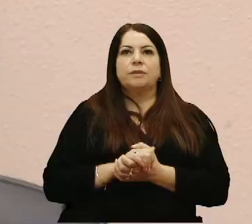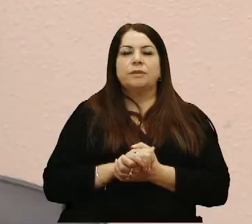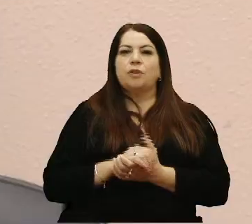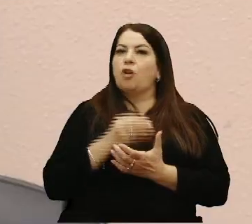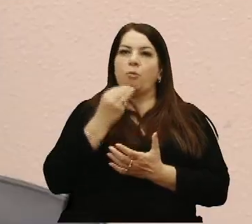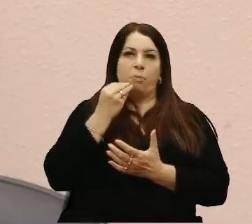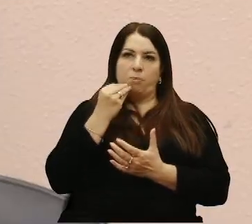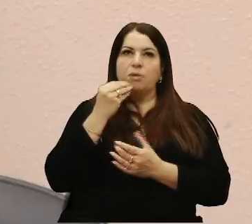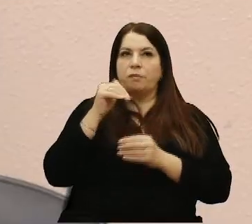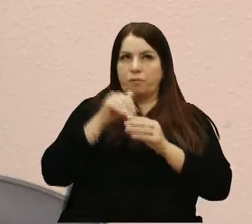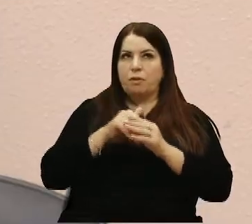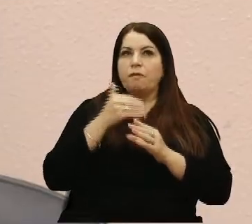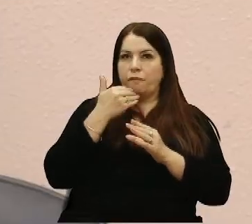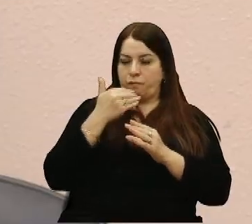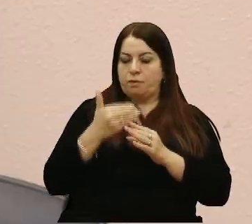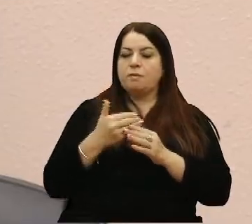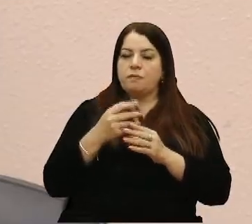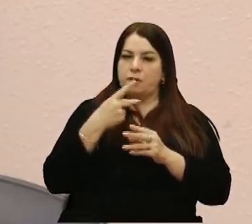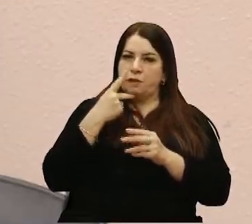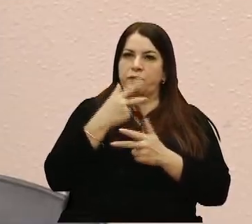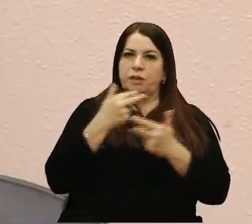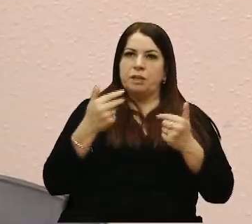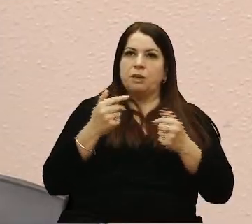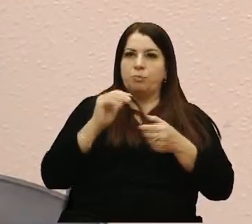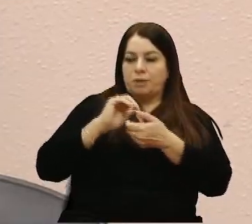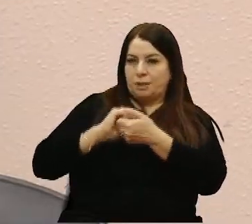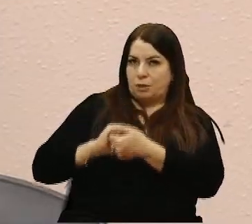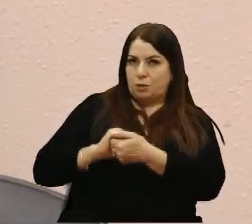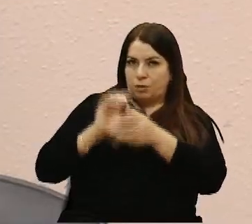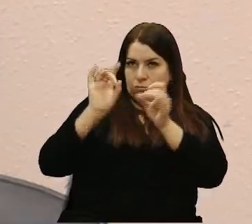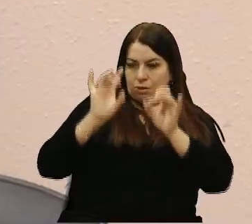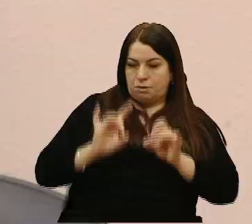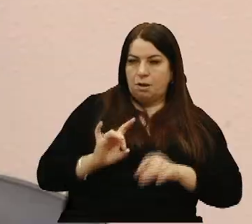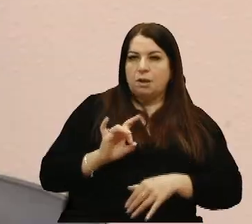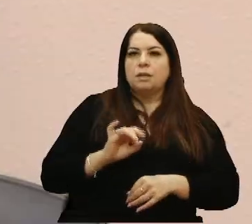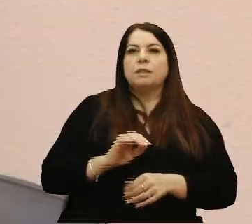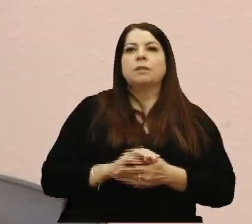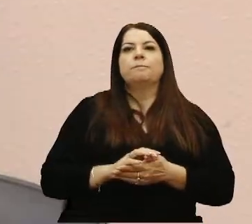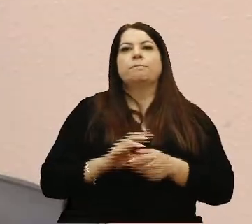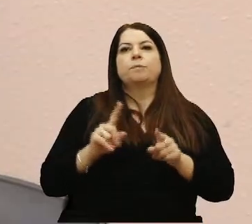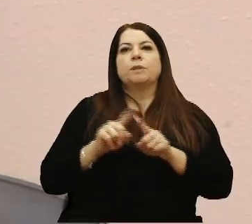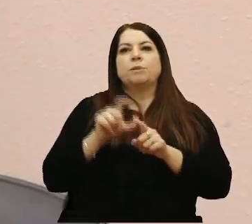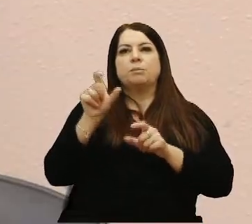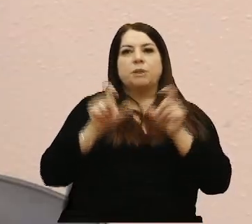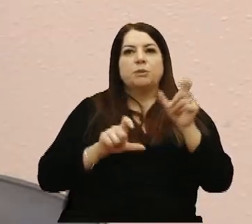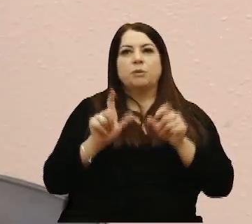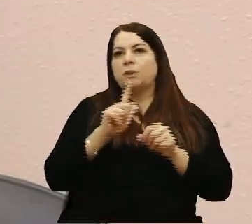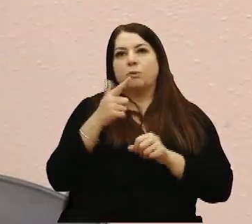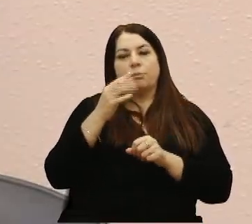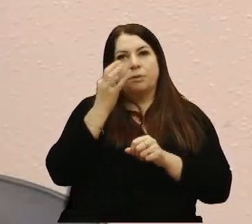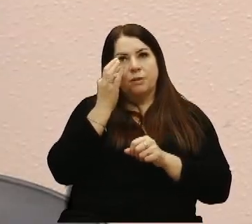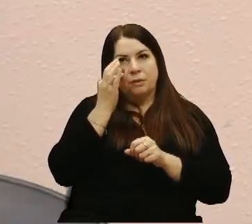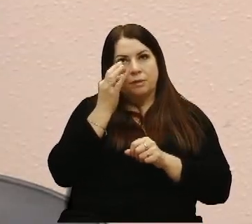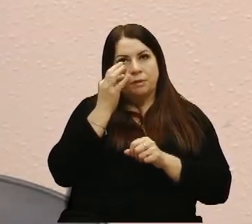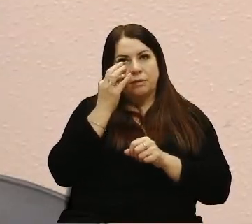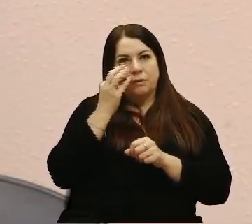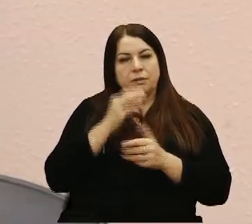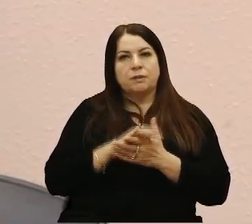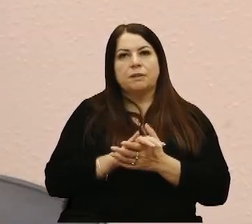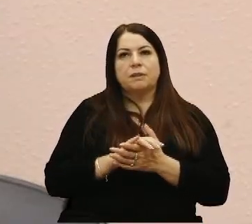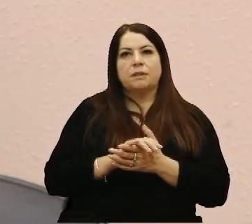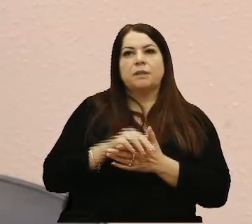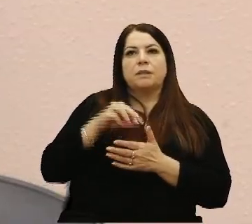obviamente votarei favorável e aqui quero fazer algumas saudações especial, inclusive das pessoas que não estão presentes, a mãe Ângela de Bará,